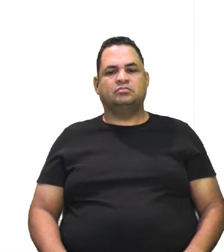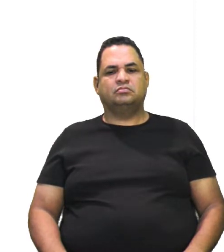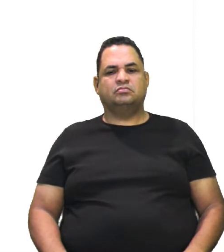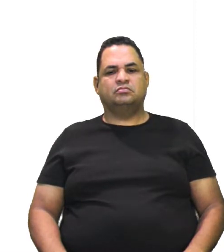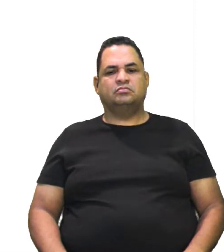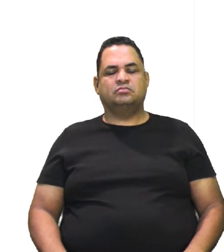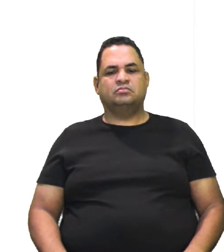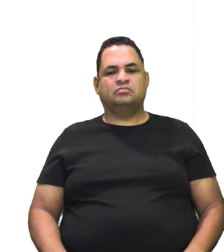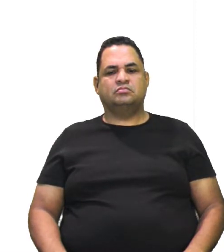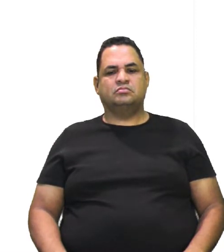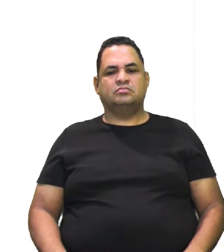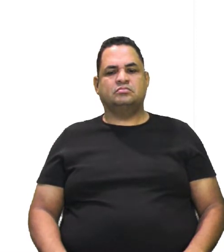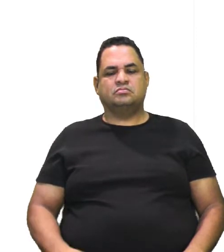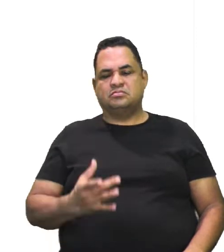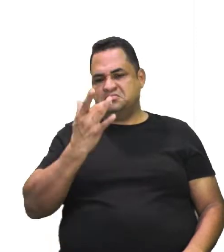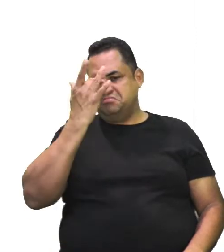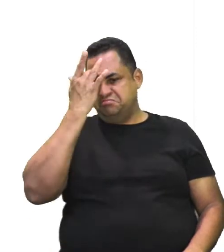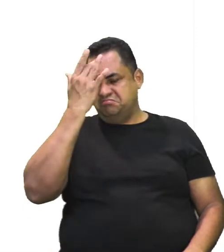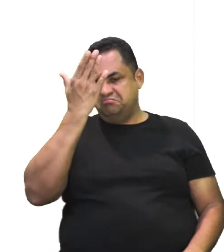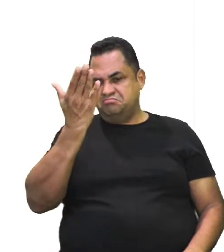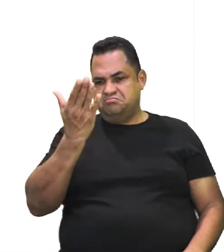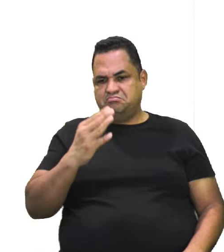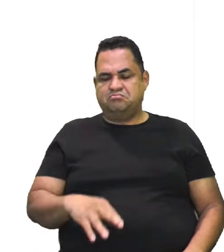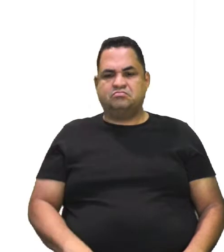E aí? Isso é fácil, né?